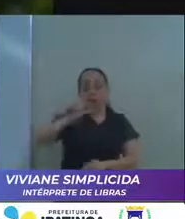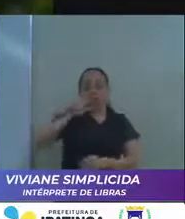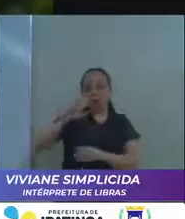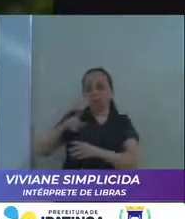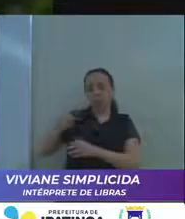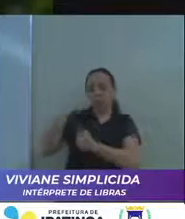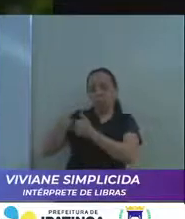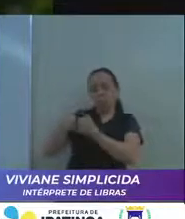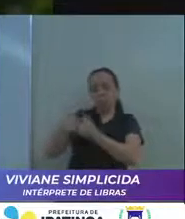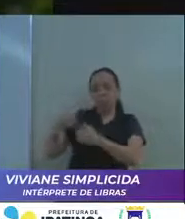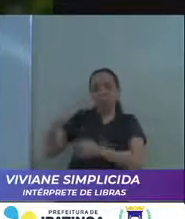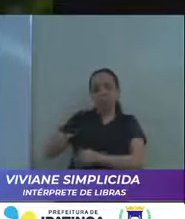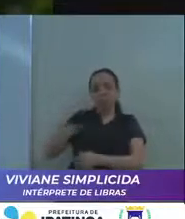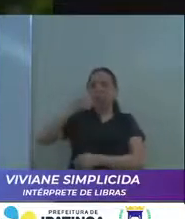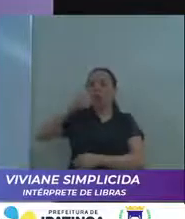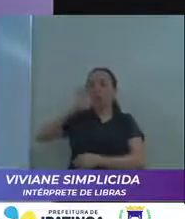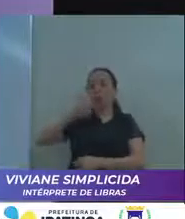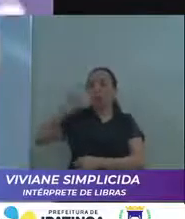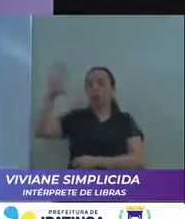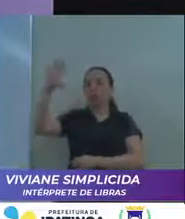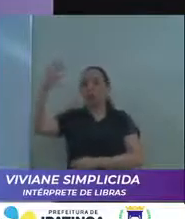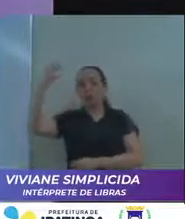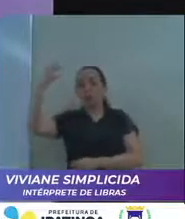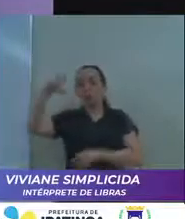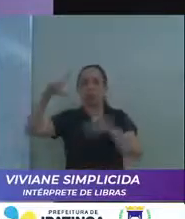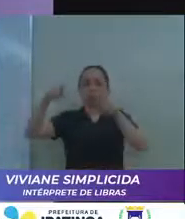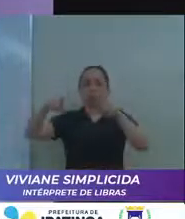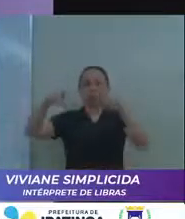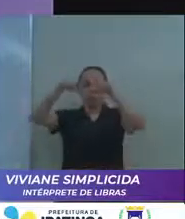com água no ambiente com ar-condicionado.